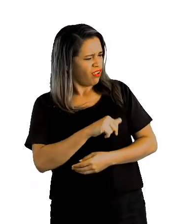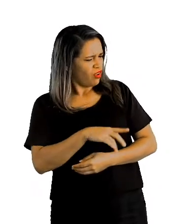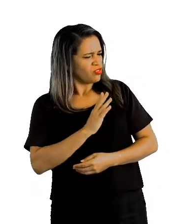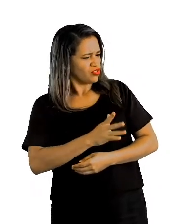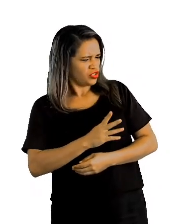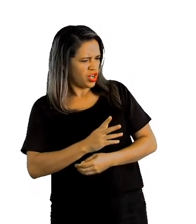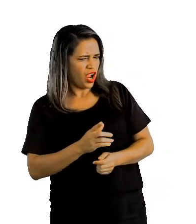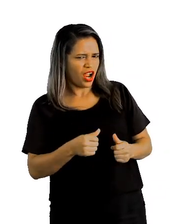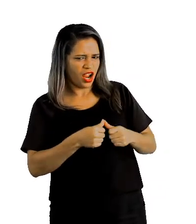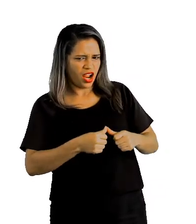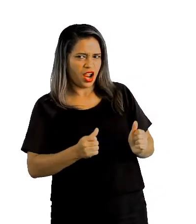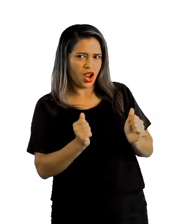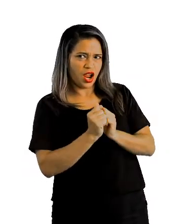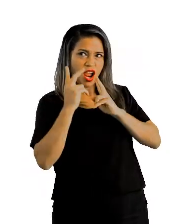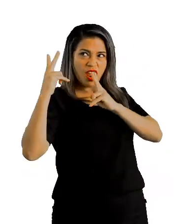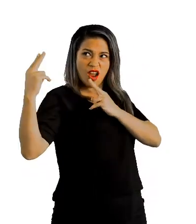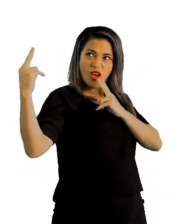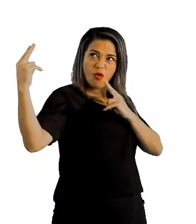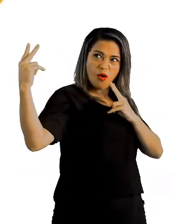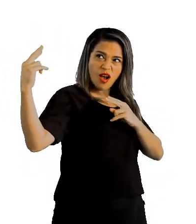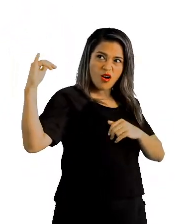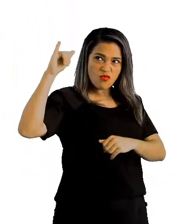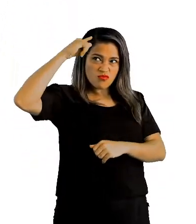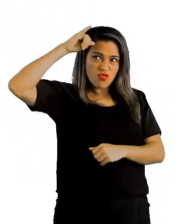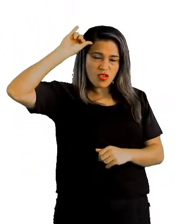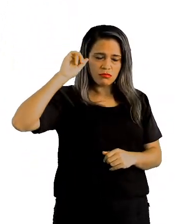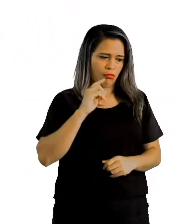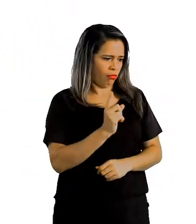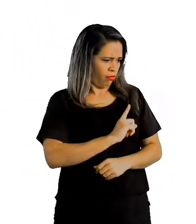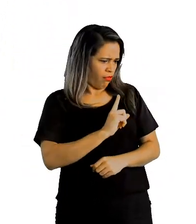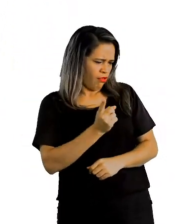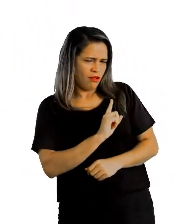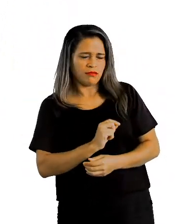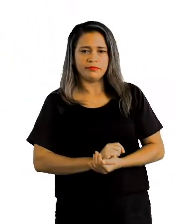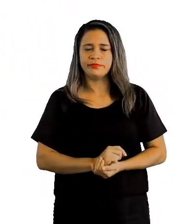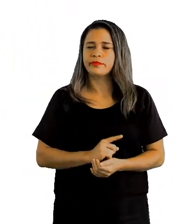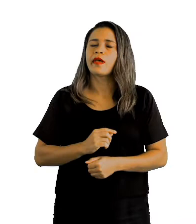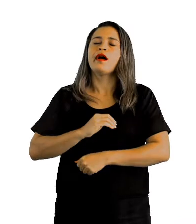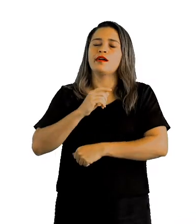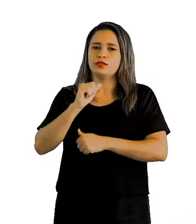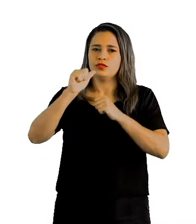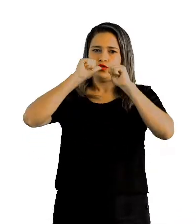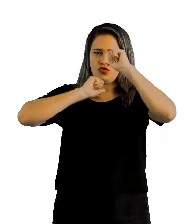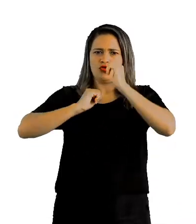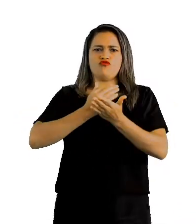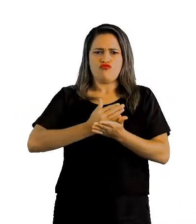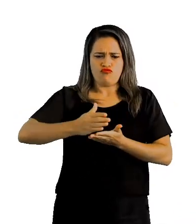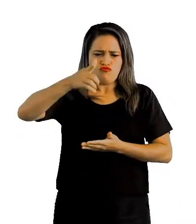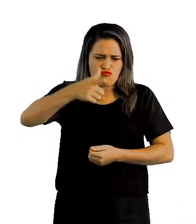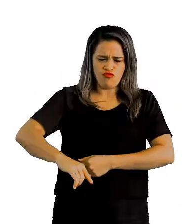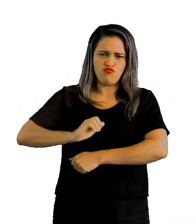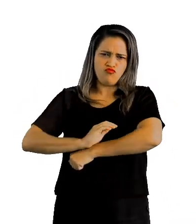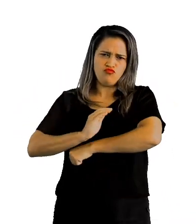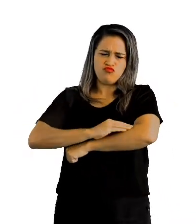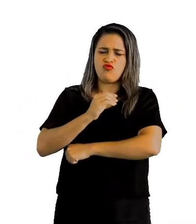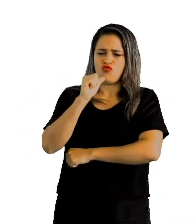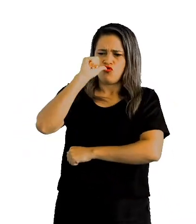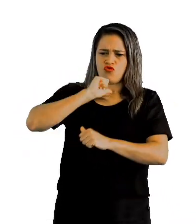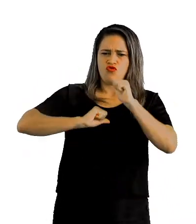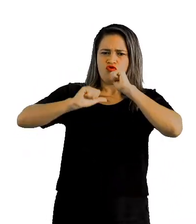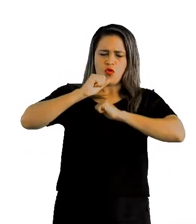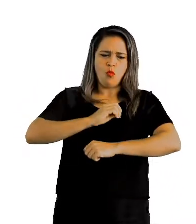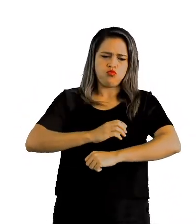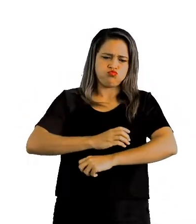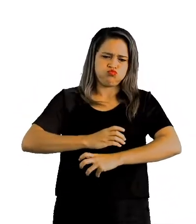tamanho do touro? E elas responderam que não. A rã tornou a beber água e bebeu e